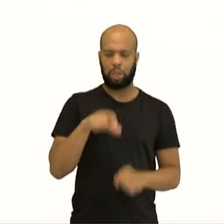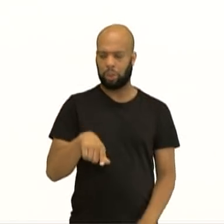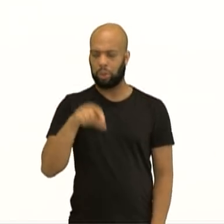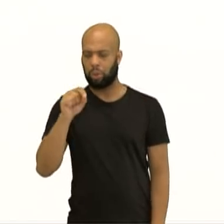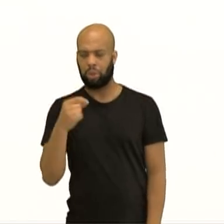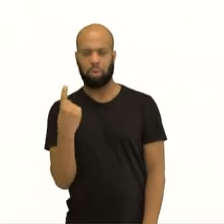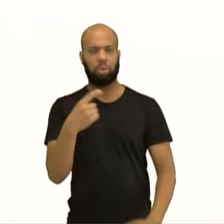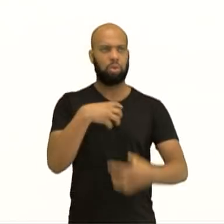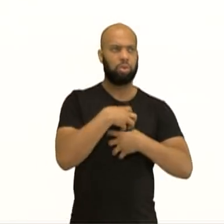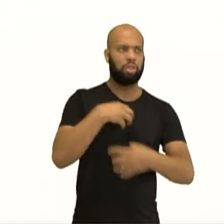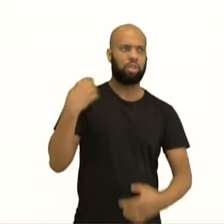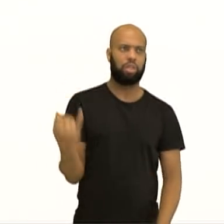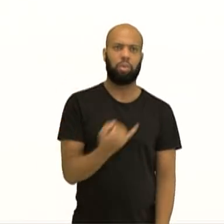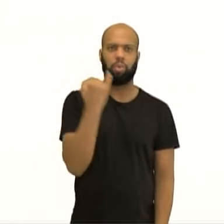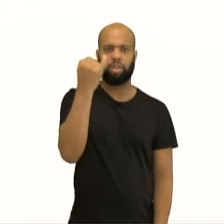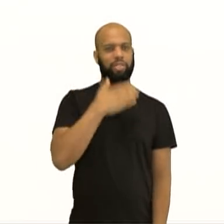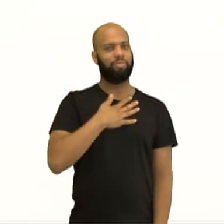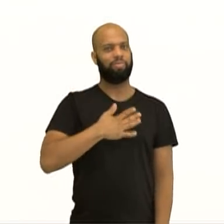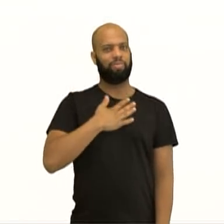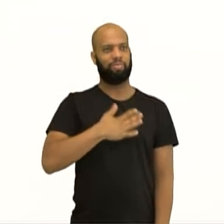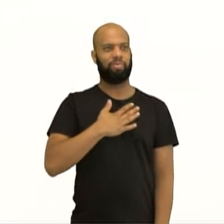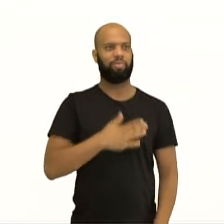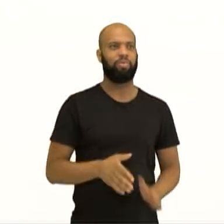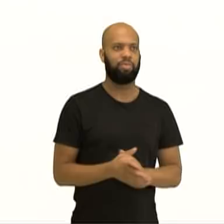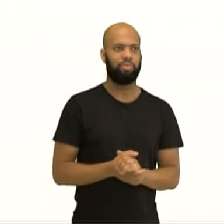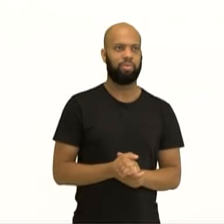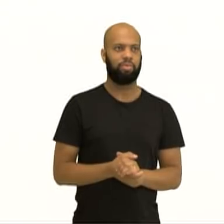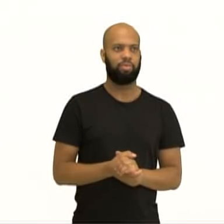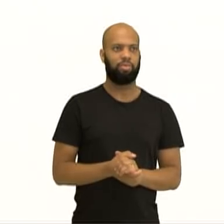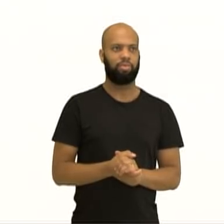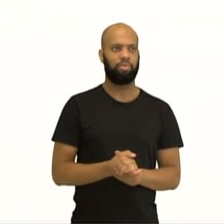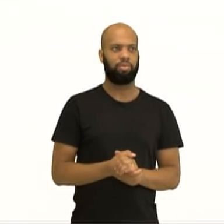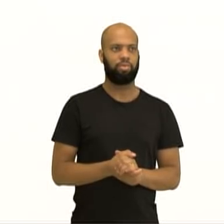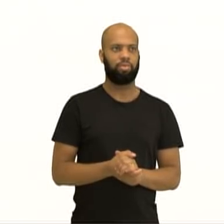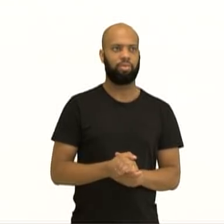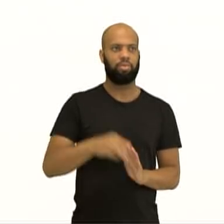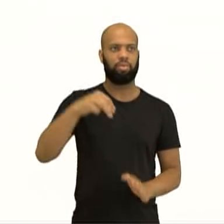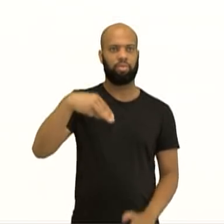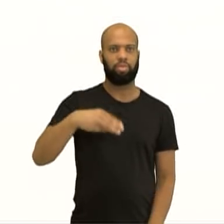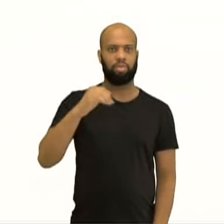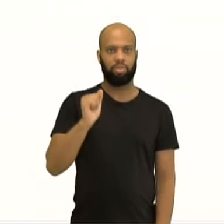um, o importante é se divertir. Mangol, né?